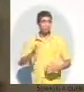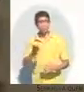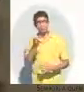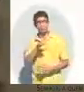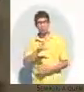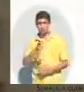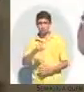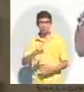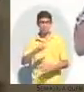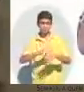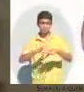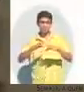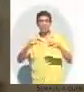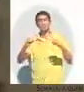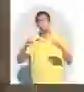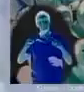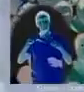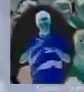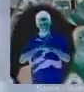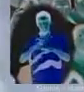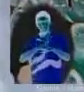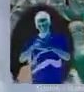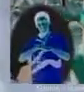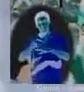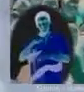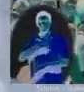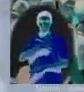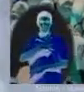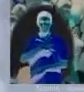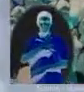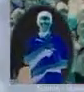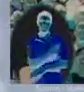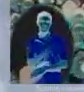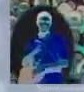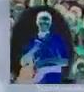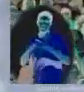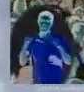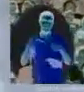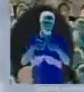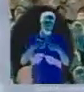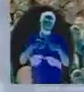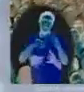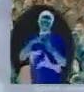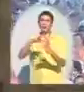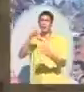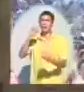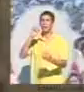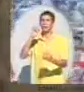aqui, por que que Jesus já não deu a cura completa para eles? Porque eles precisavam